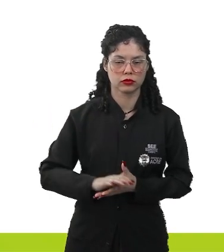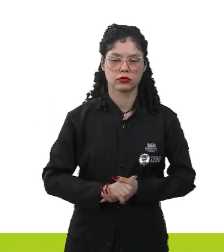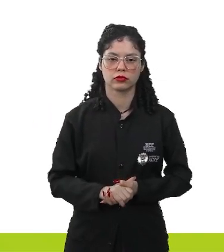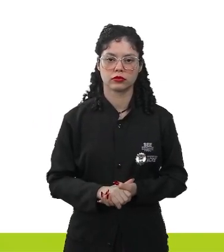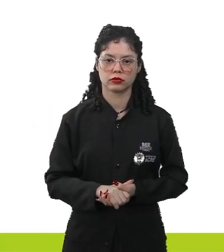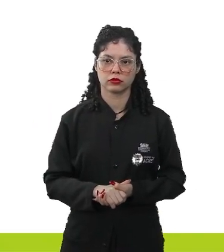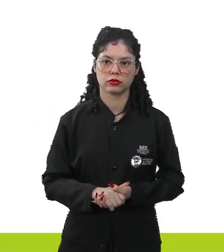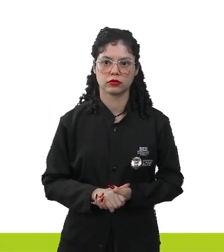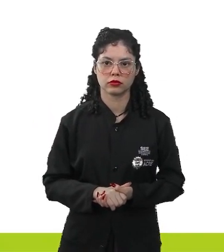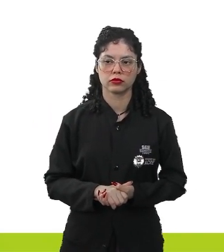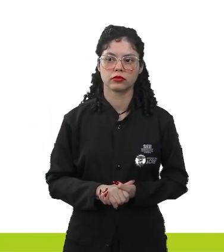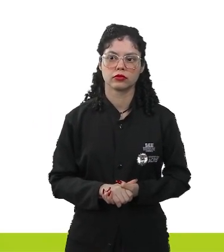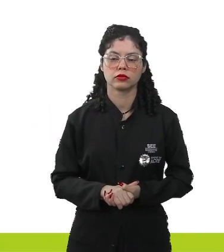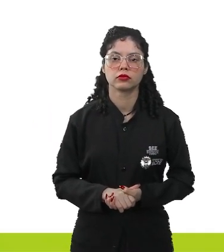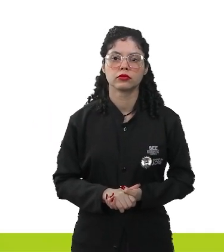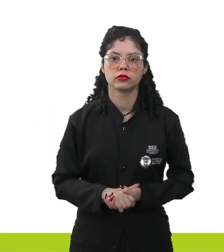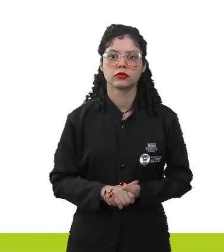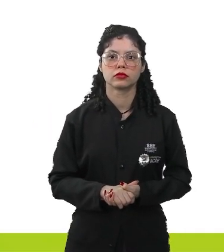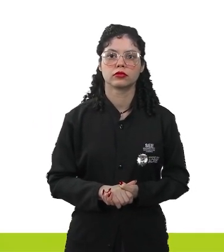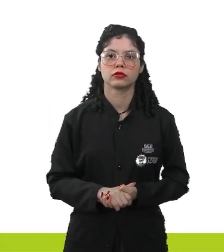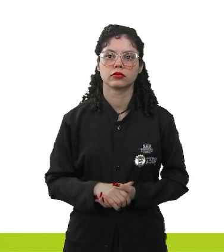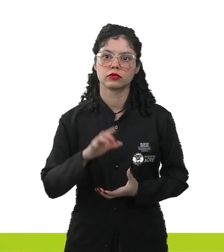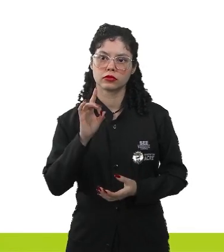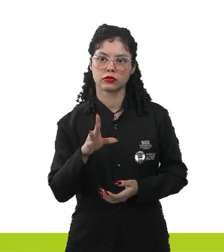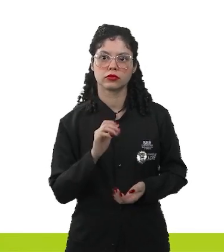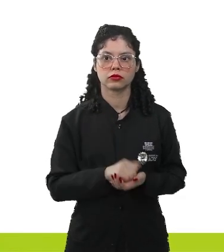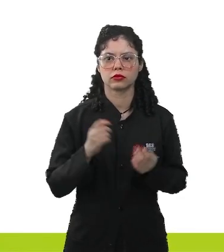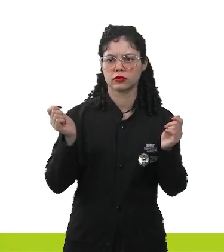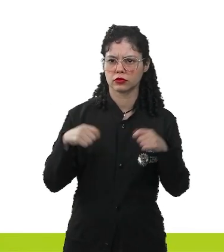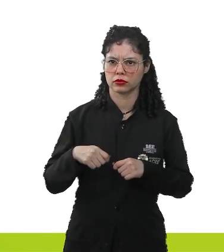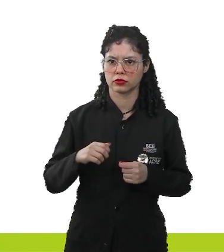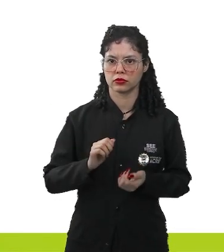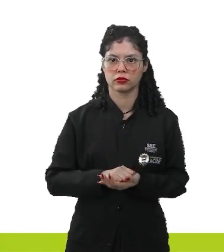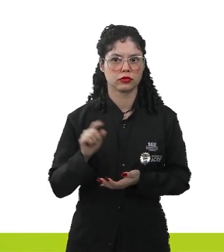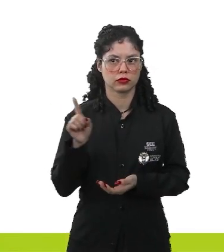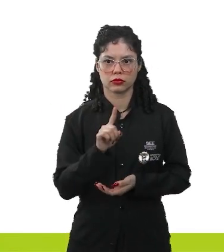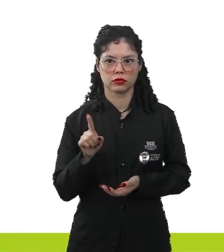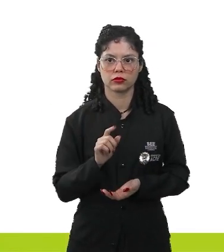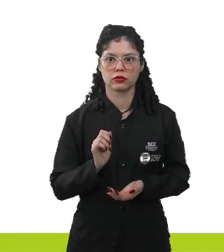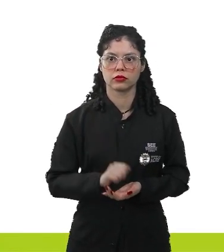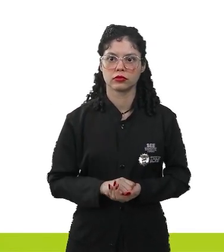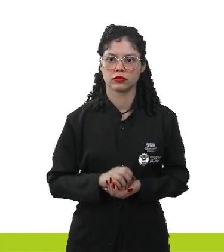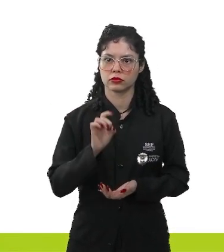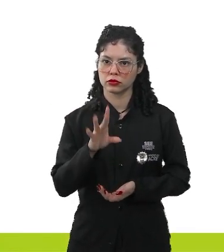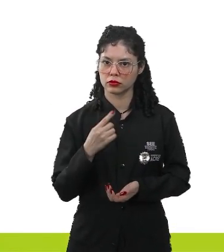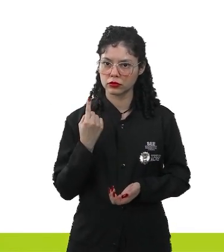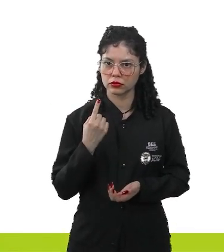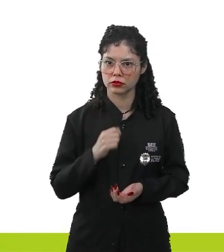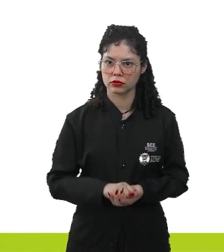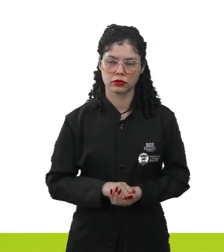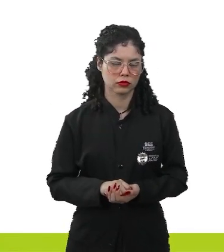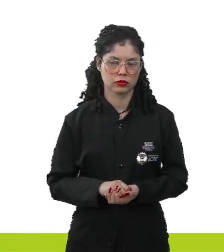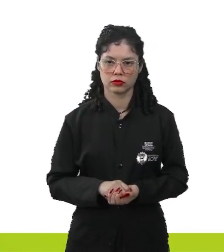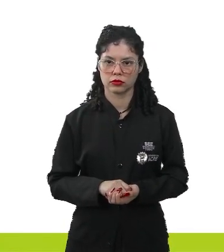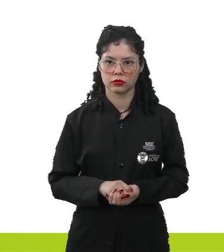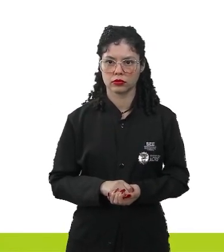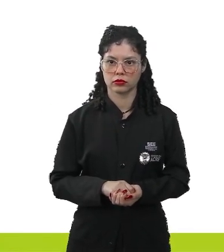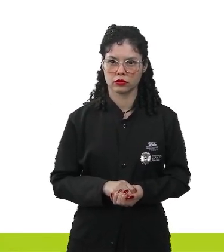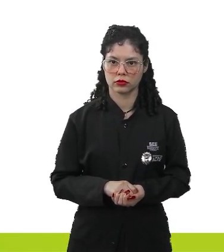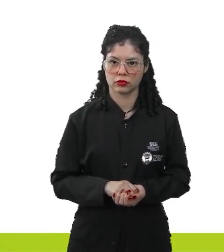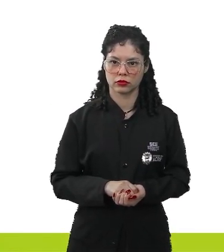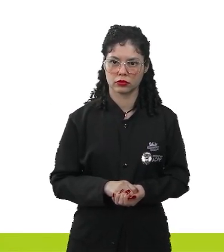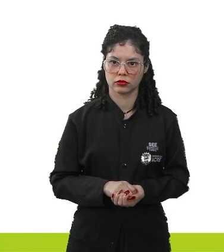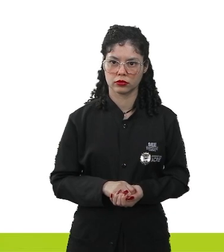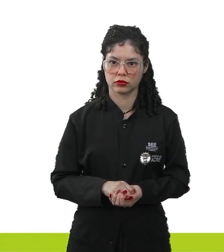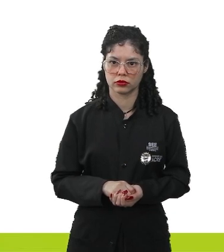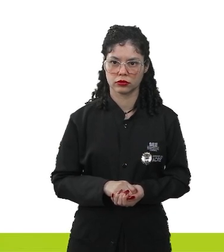11. Vamos lá. Há somente uma solução? Não. Há somente uma solução? Também não.